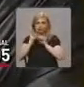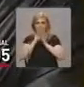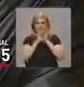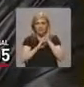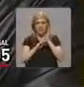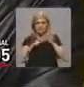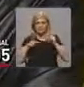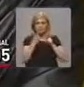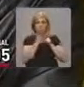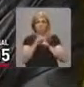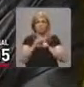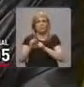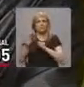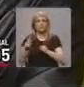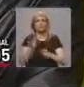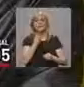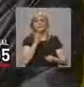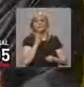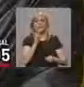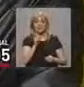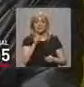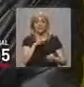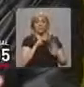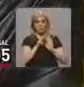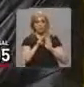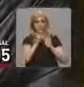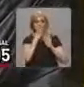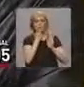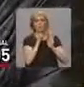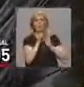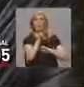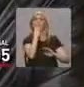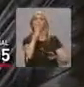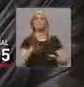No fundo é nós entrarmos num mundo,